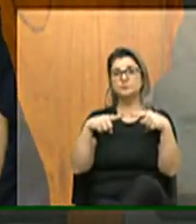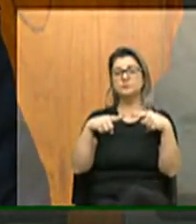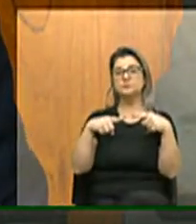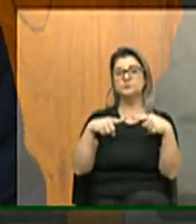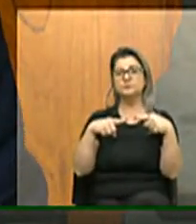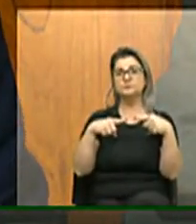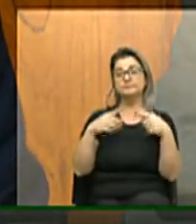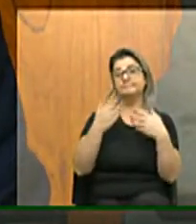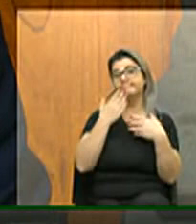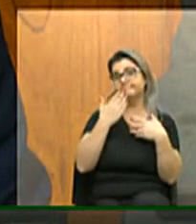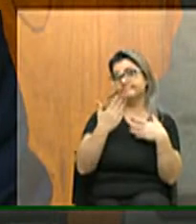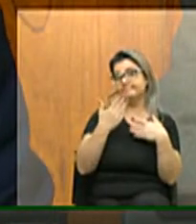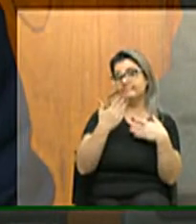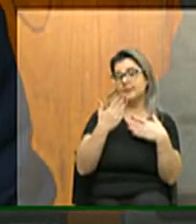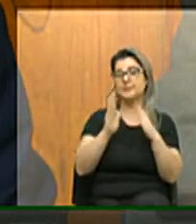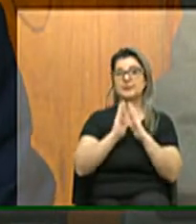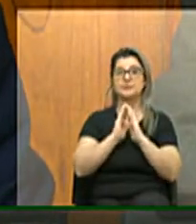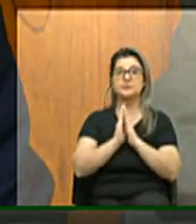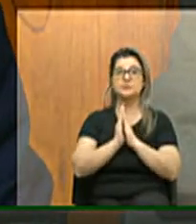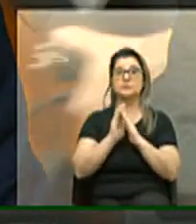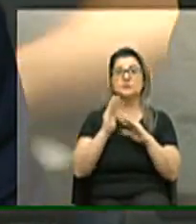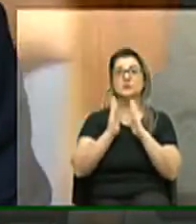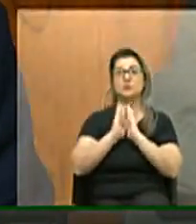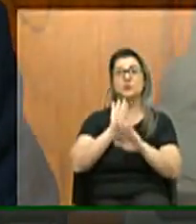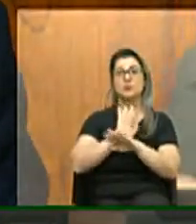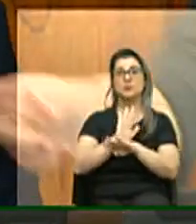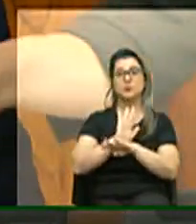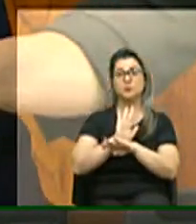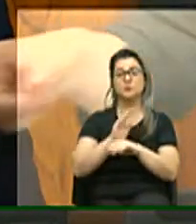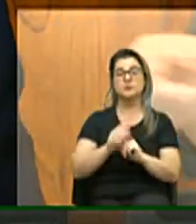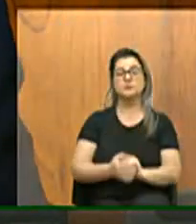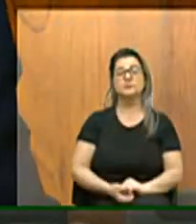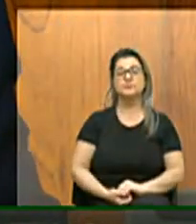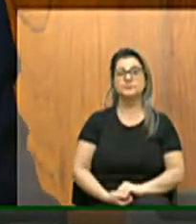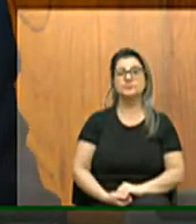eu peço a sua compreensão aqui,